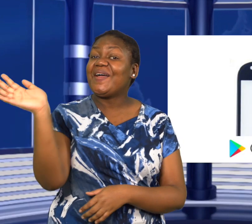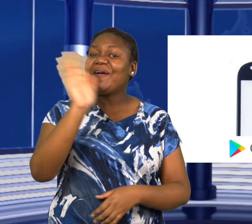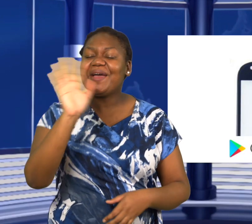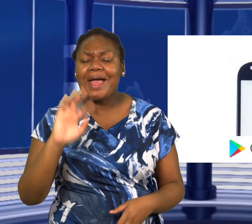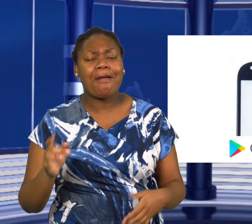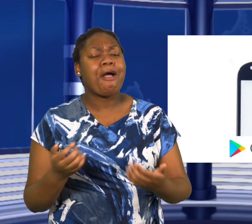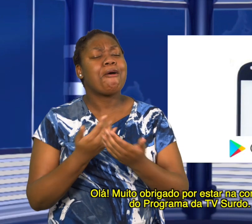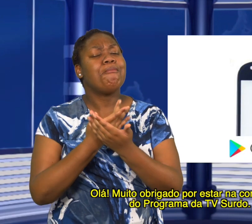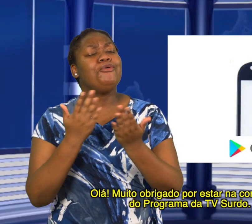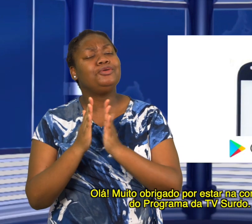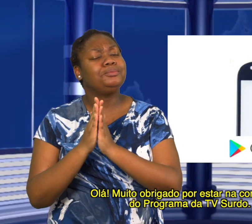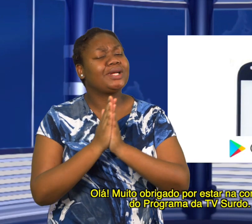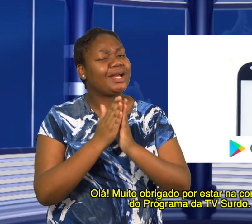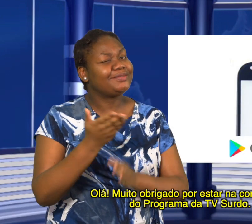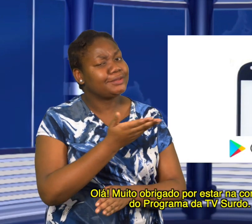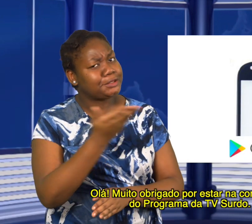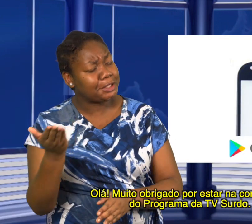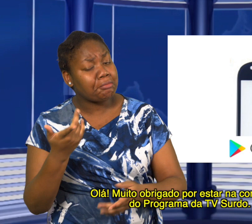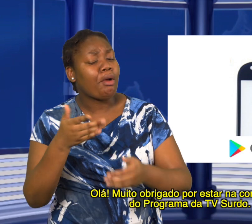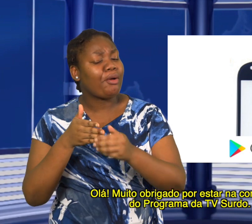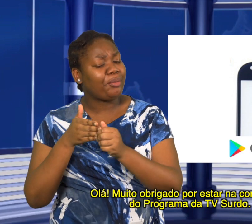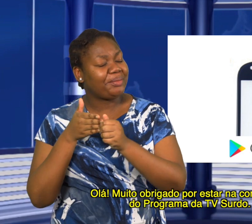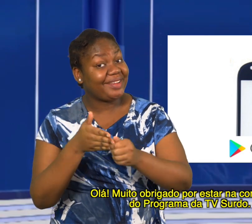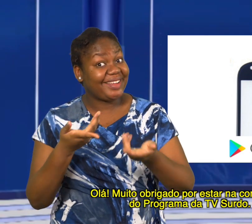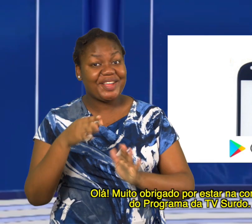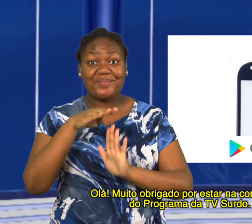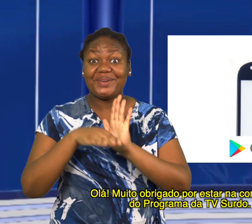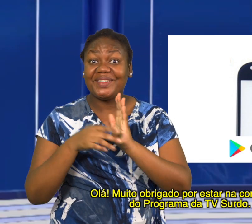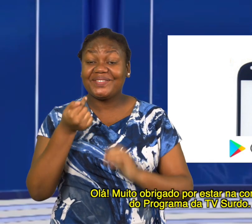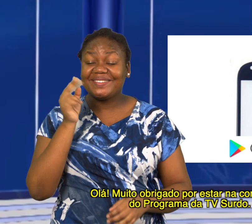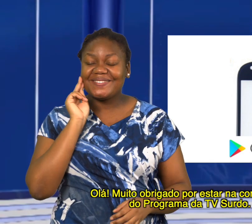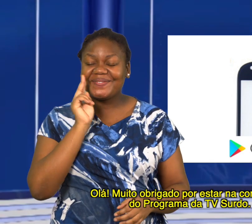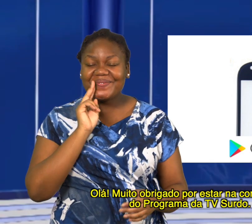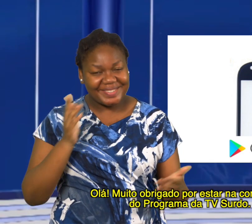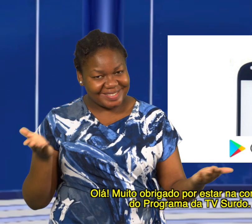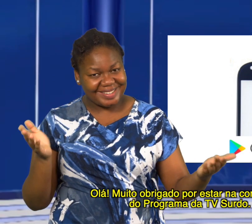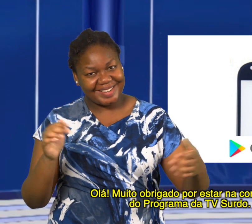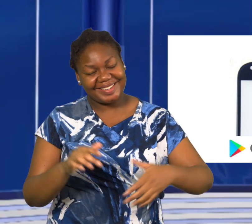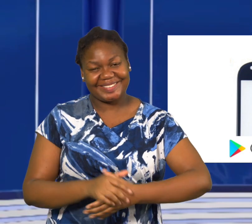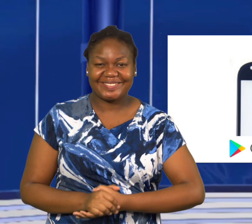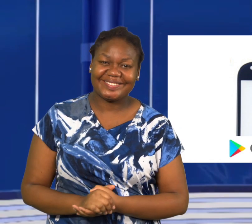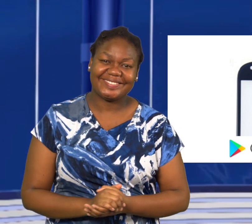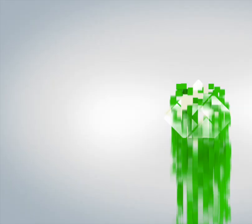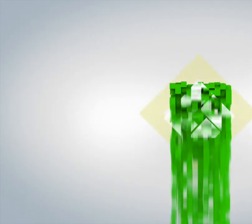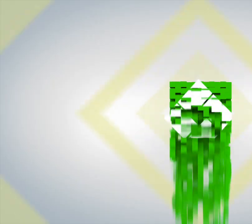adaptado no país. Olá, muito obrigada por estar na companhia do programa da TV Sul.